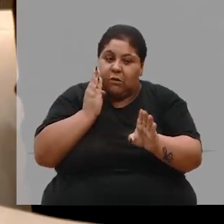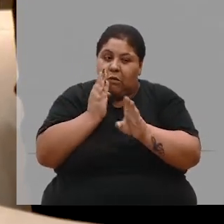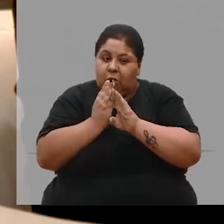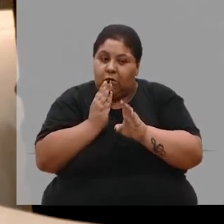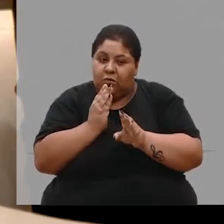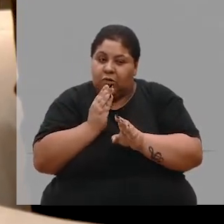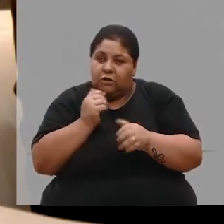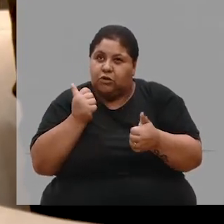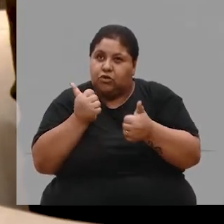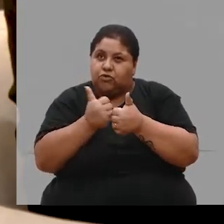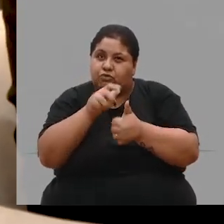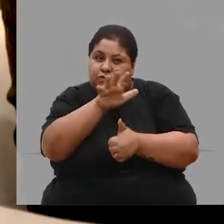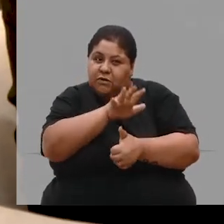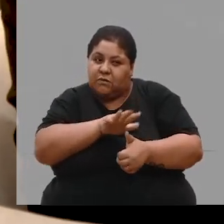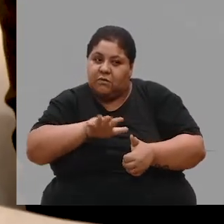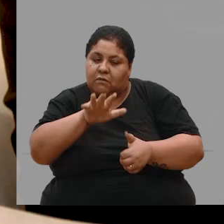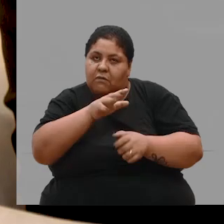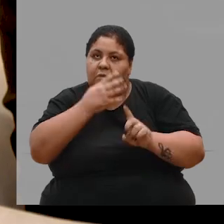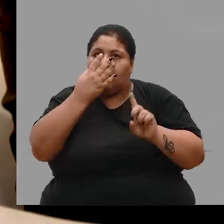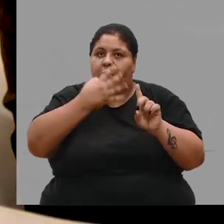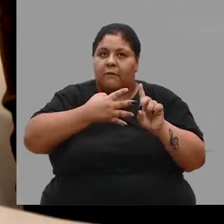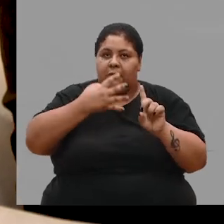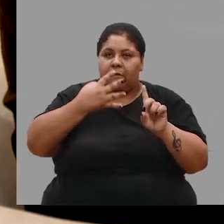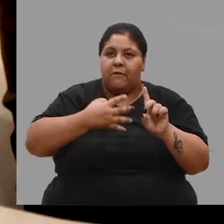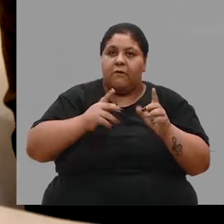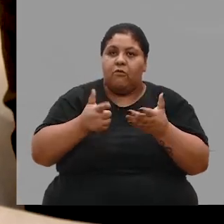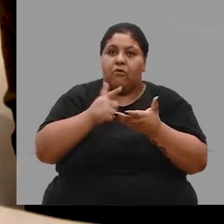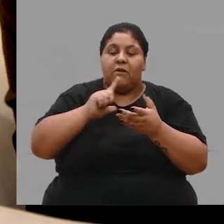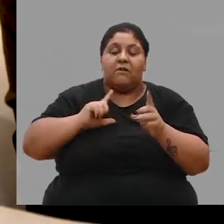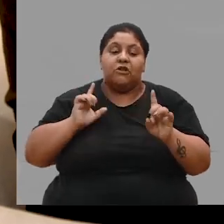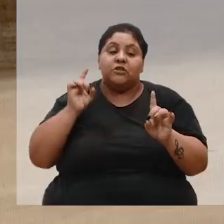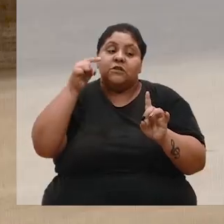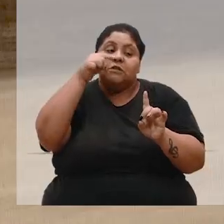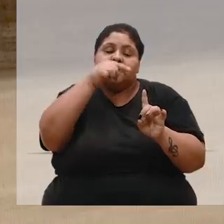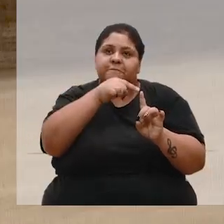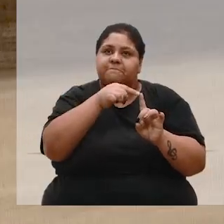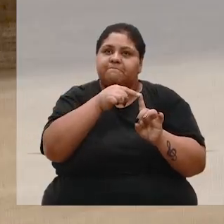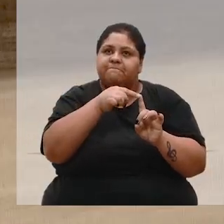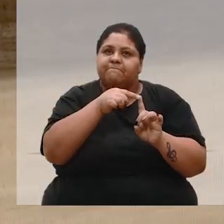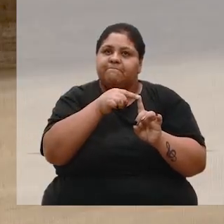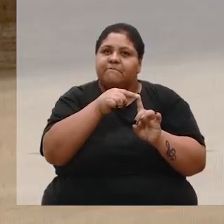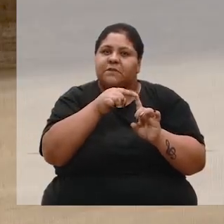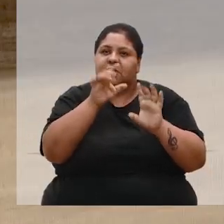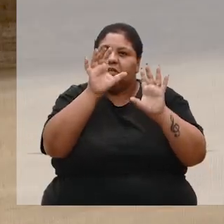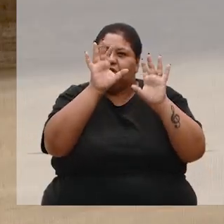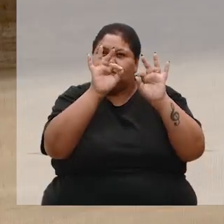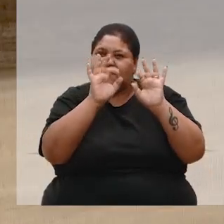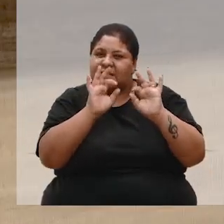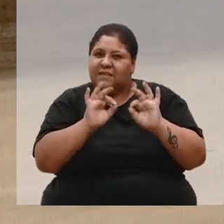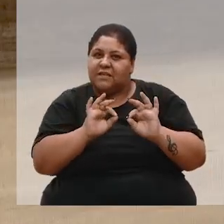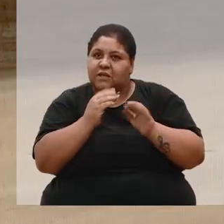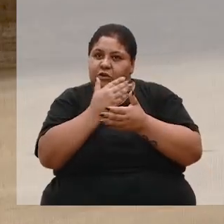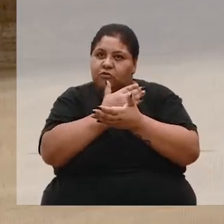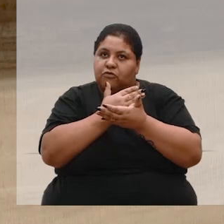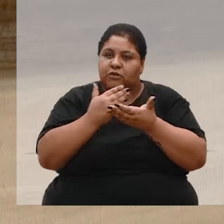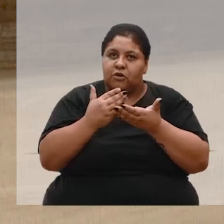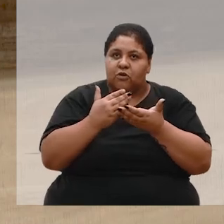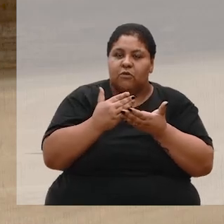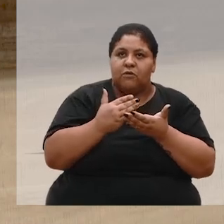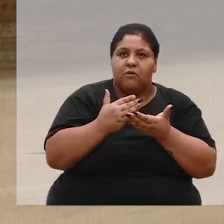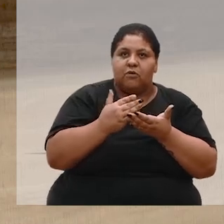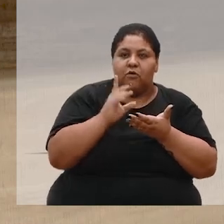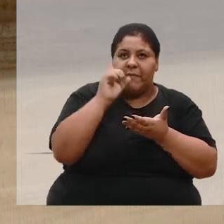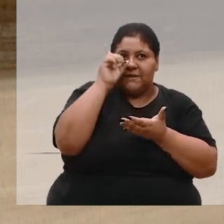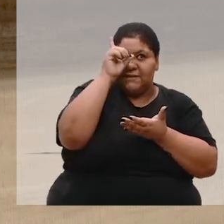público LGBT. E o livro tem esse propósito de traçar um fio condutor. Você começa no precipício e você